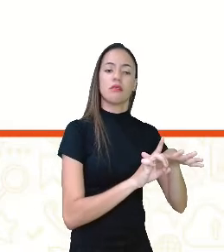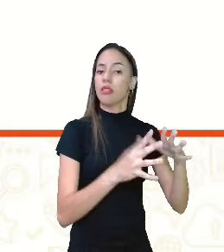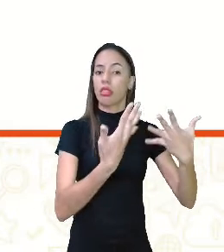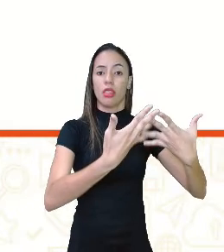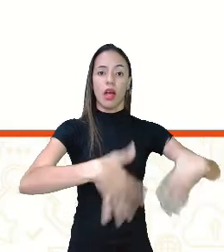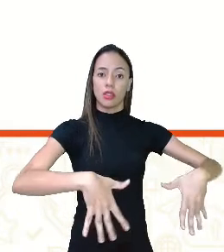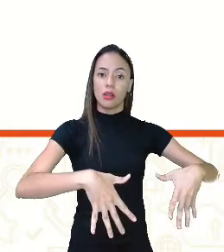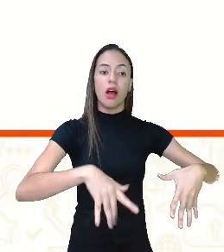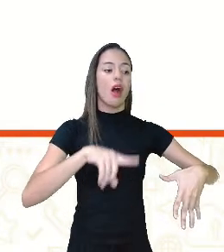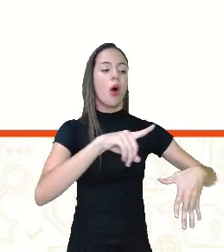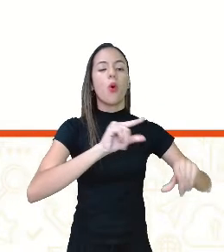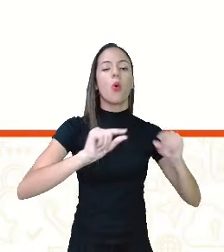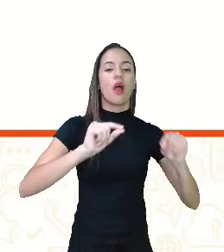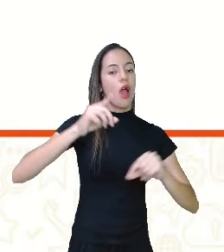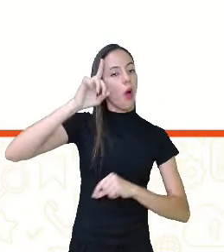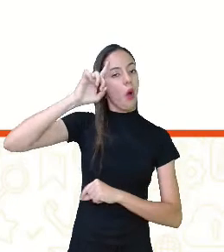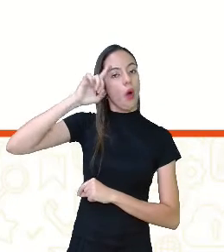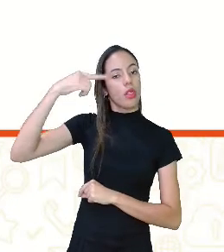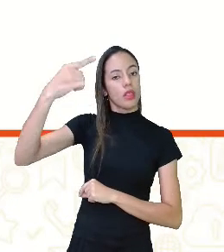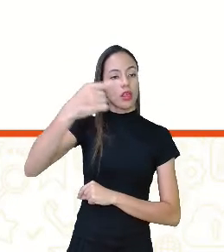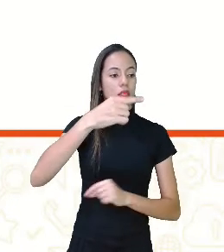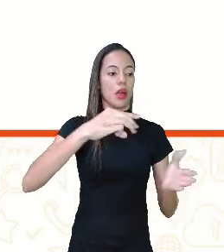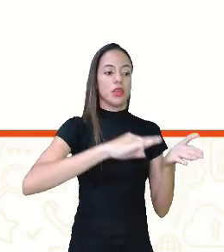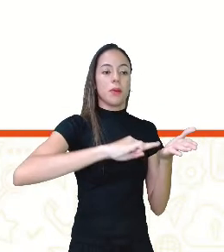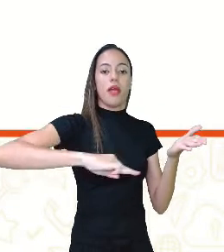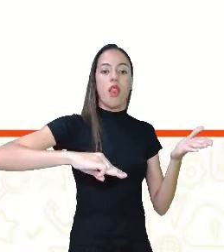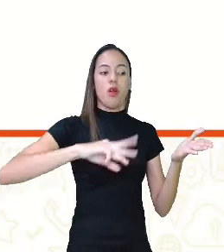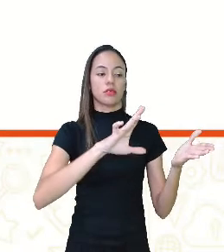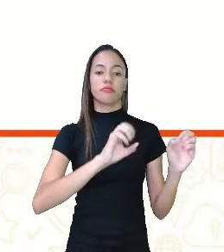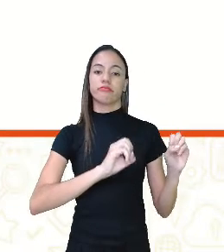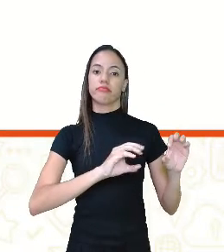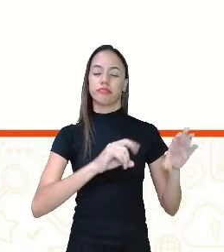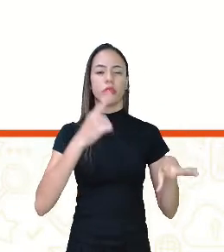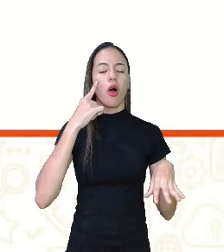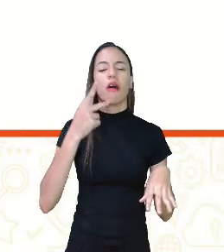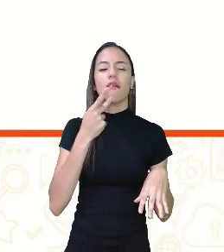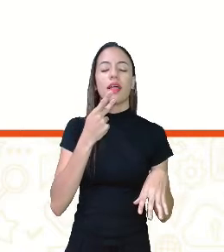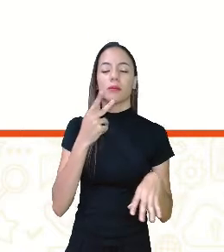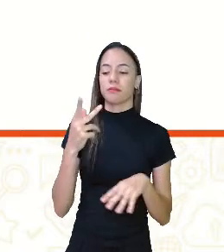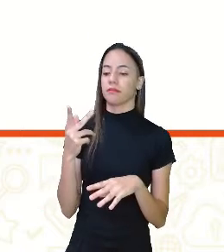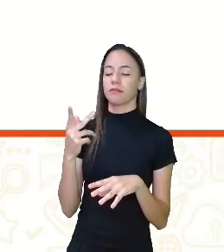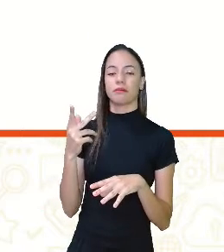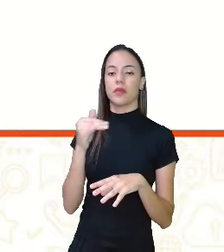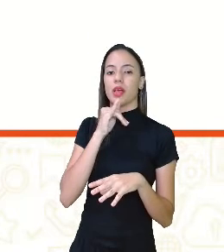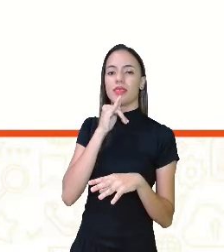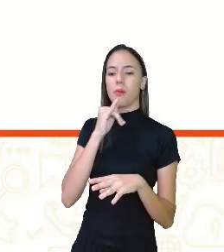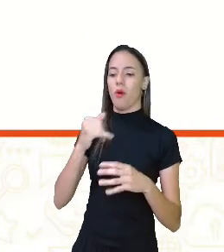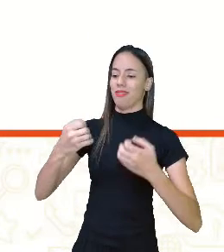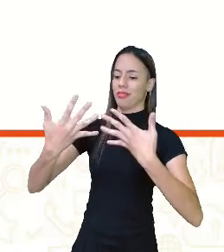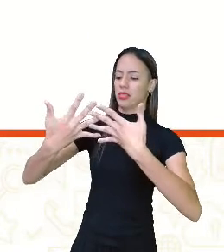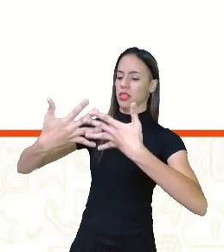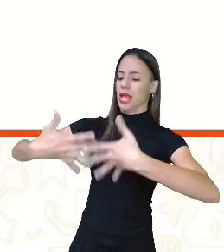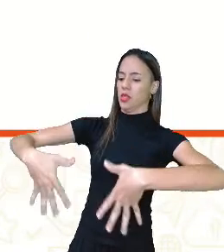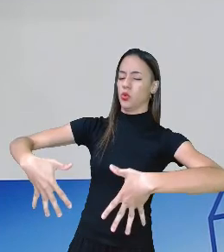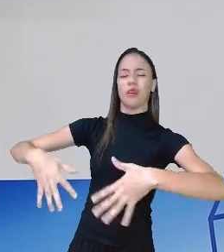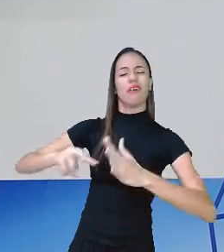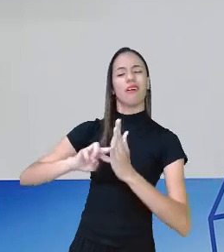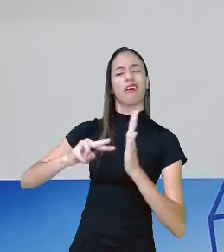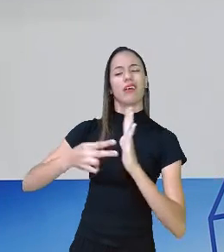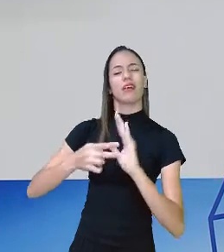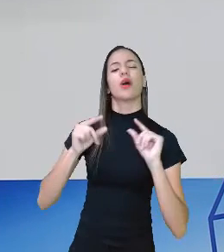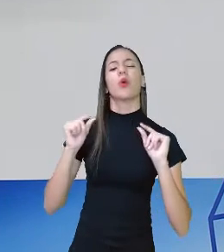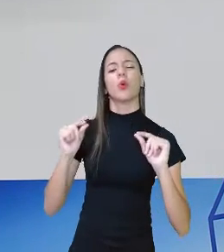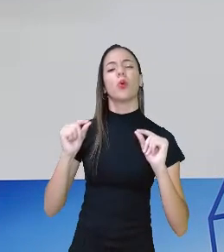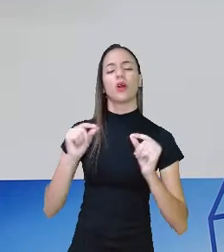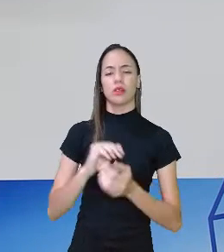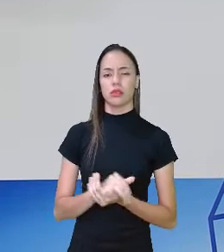métodos de ensino. Quando falamos assim, de maneira natural, O que é que eu quero chamar aqui a atenção? É